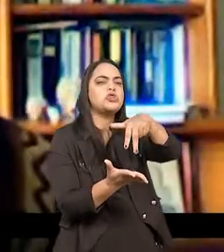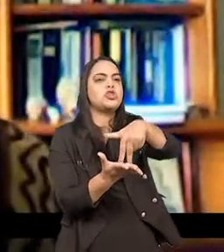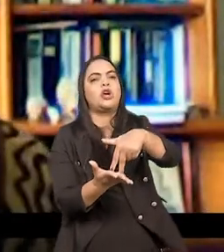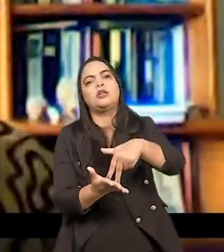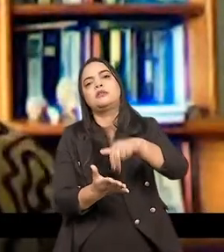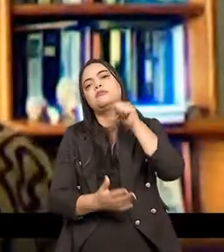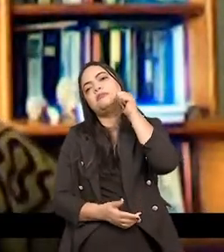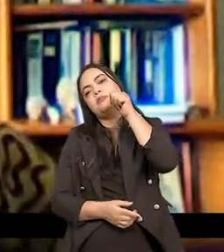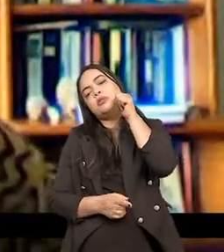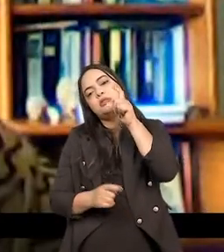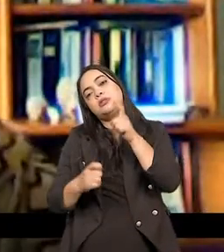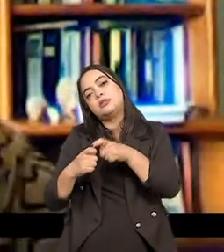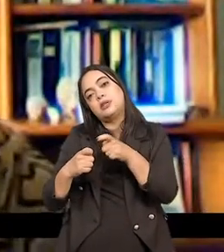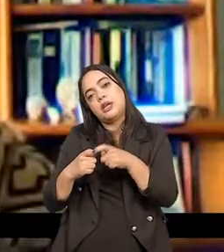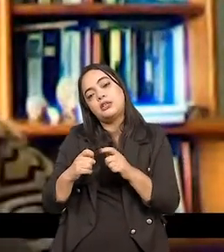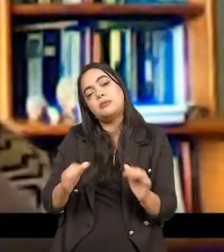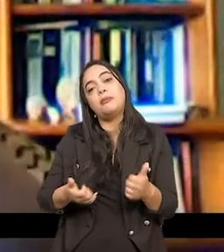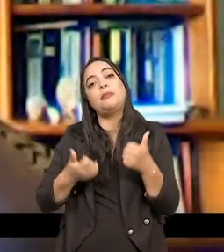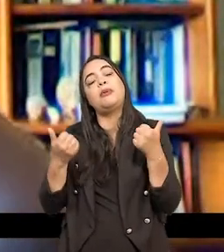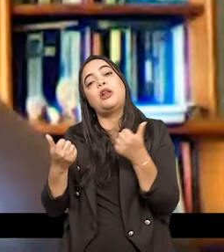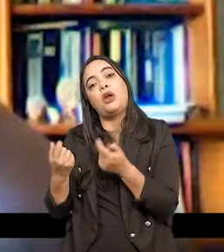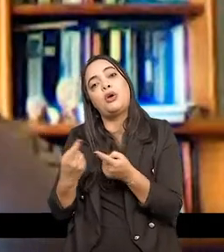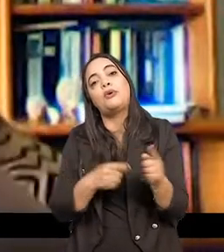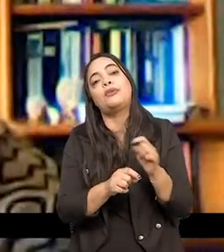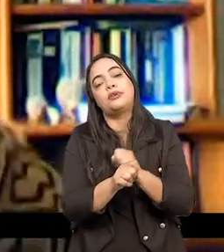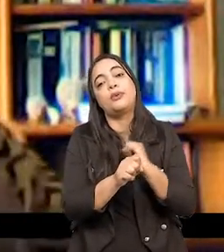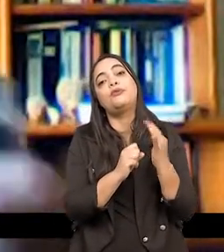médicas em relação ao Covid.